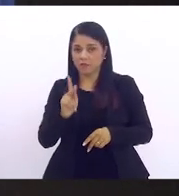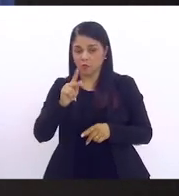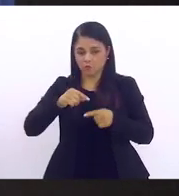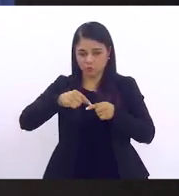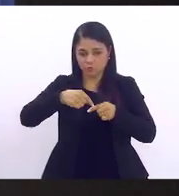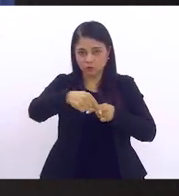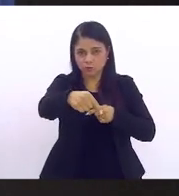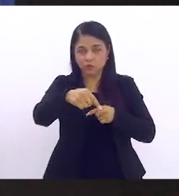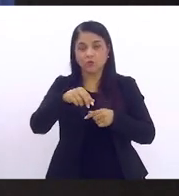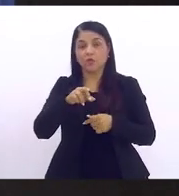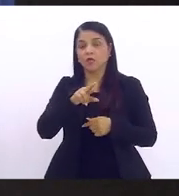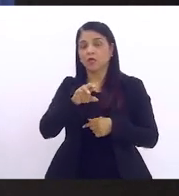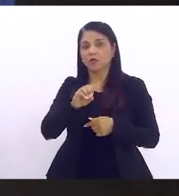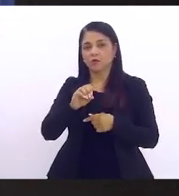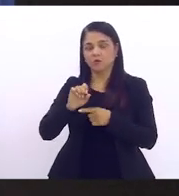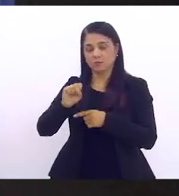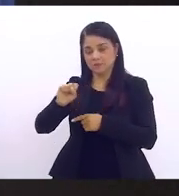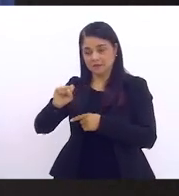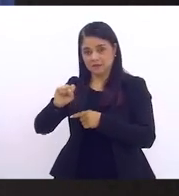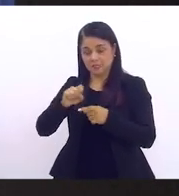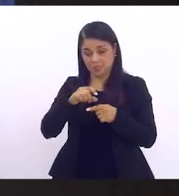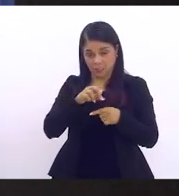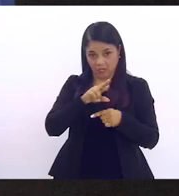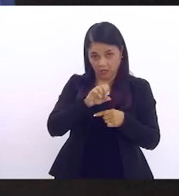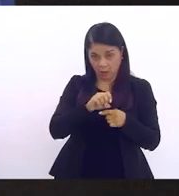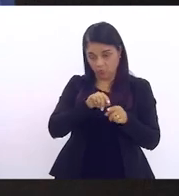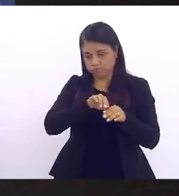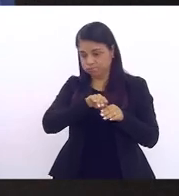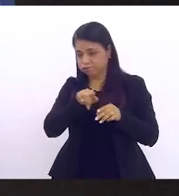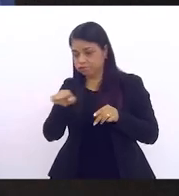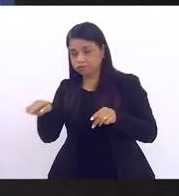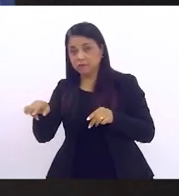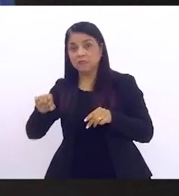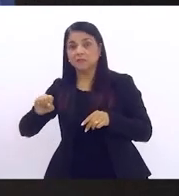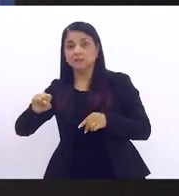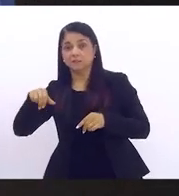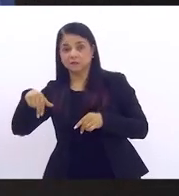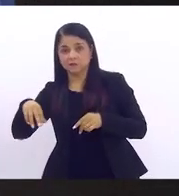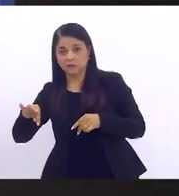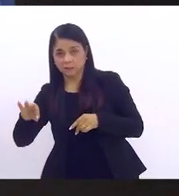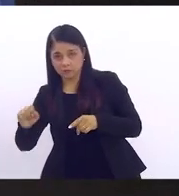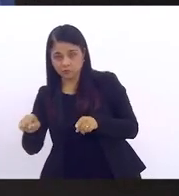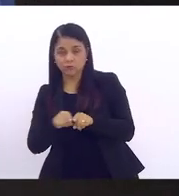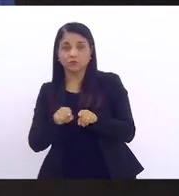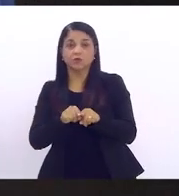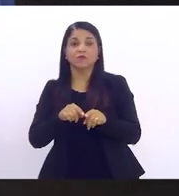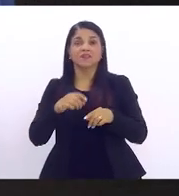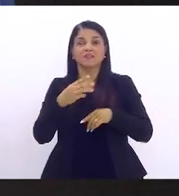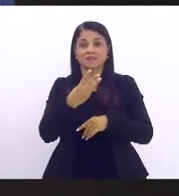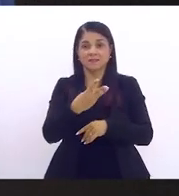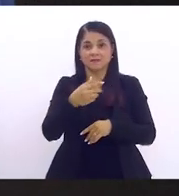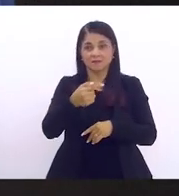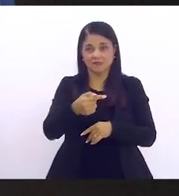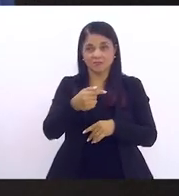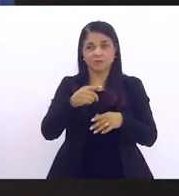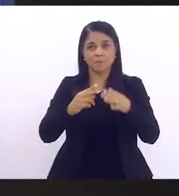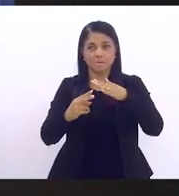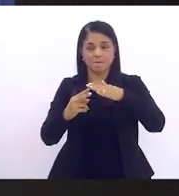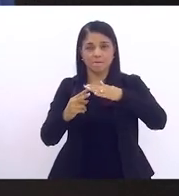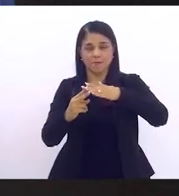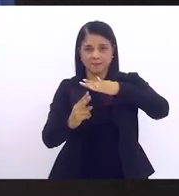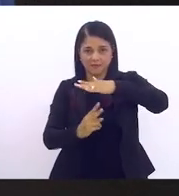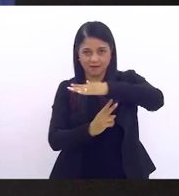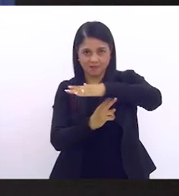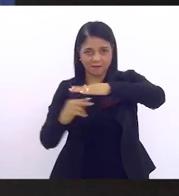Rio Santos entre o trecho de Taguaí até Angra do se teremos mais 37 passarelas 33 km faixas adicionais